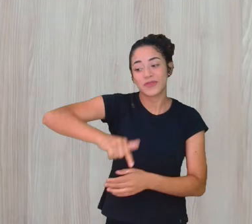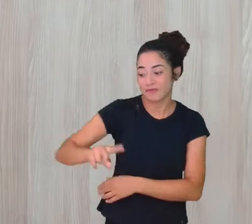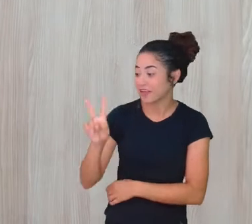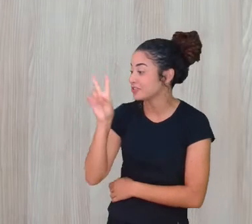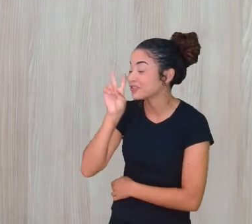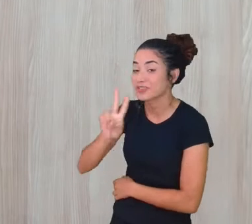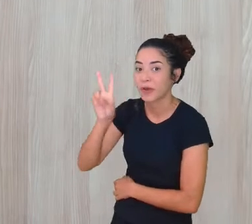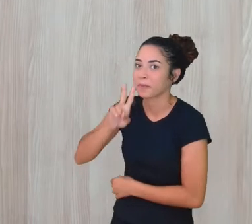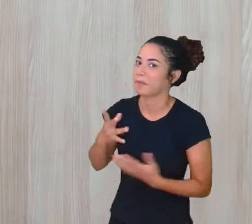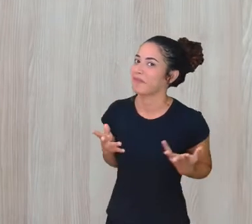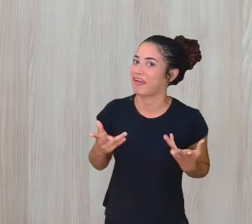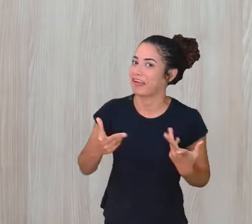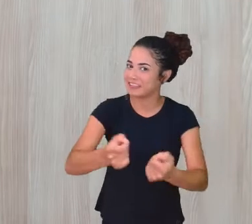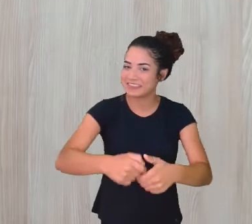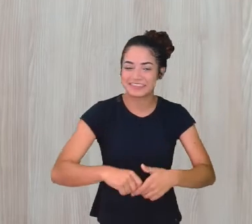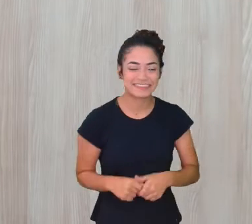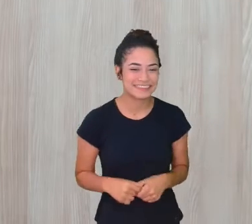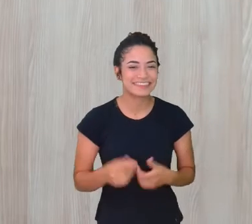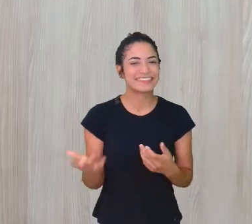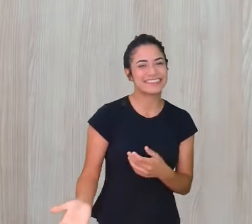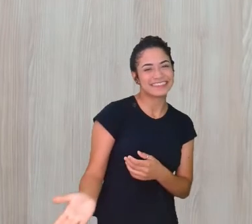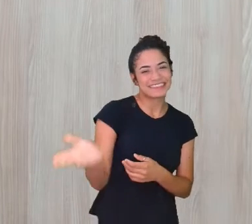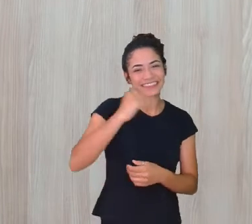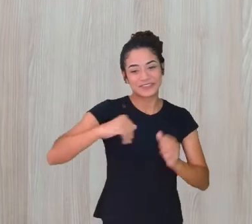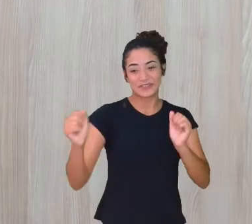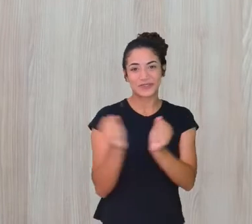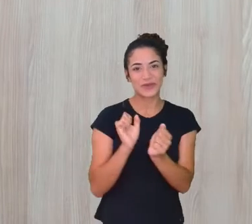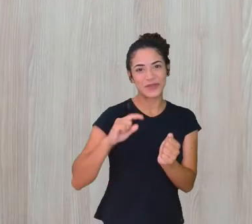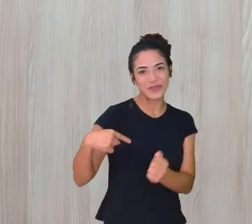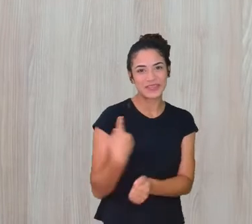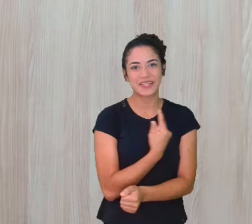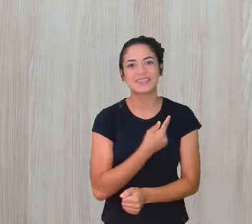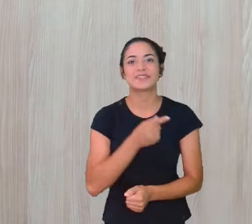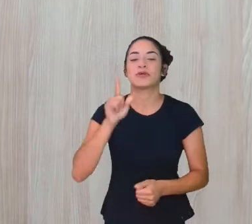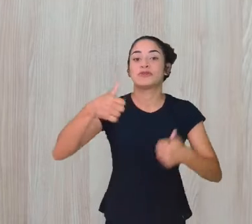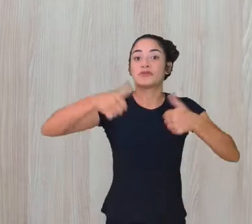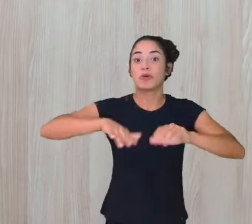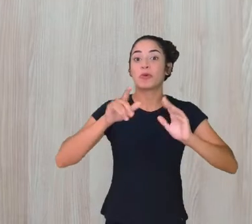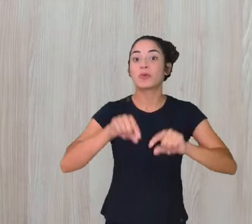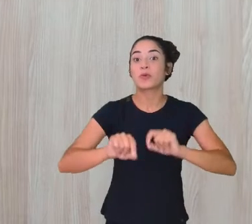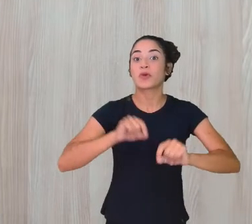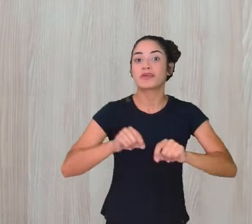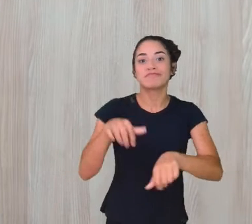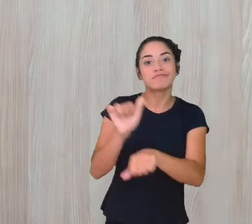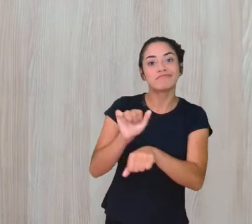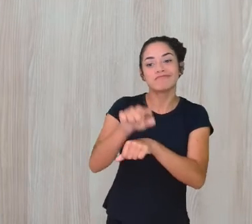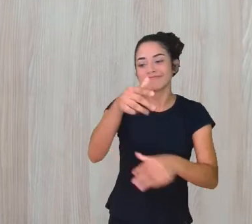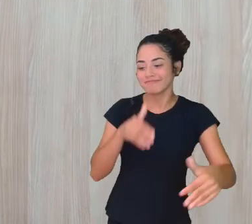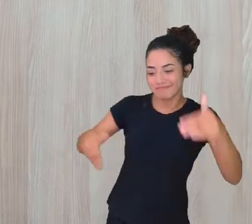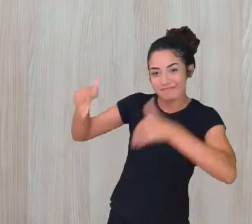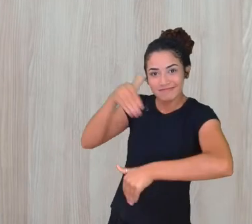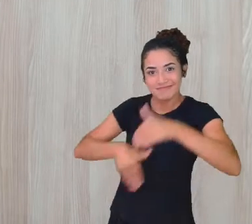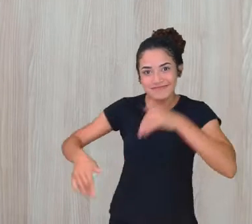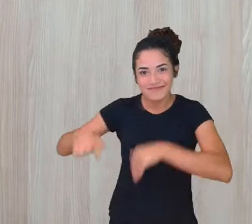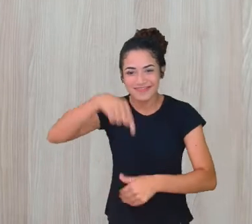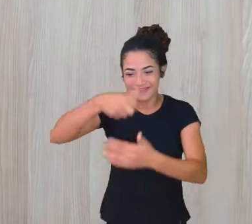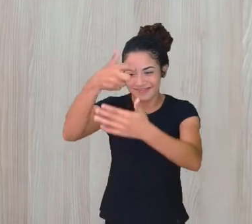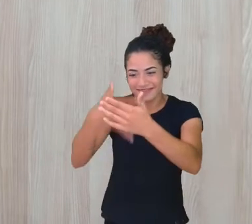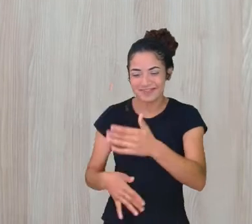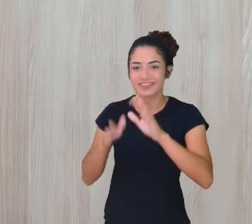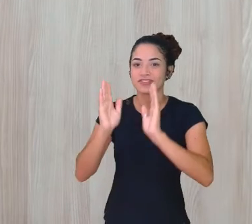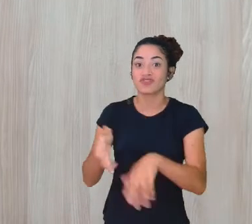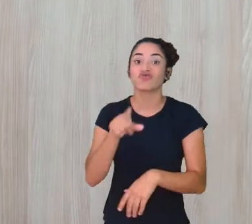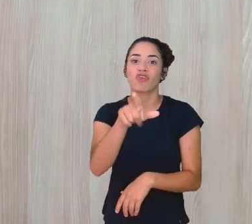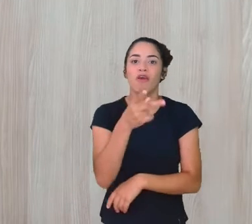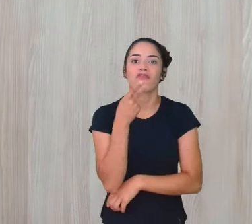história maravilhosa, né? Vamos embora junto com a gente aqui, eu já estou aguardando a participação de vocês, já dei o meu bom